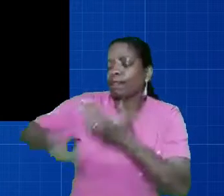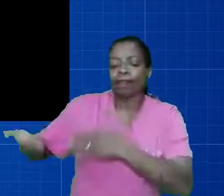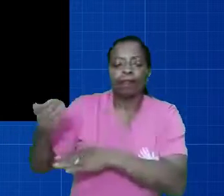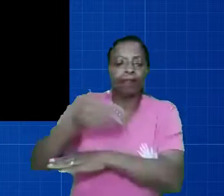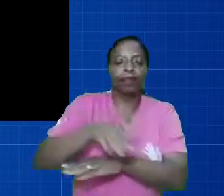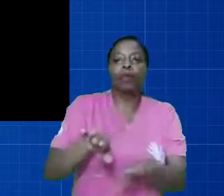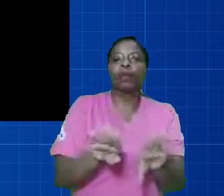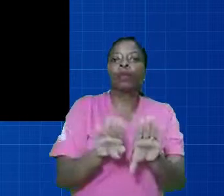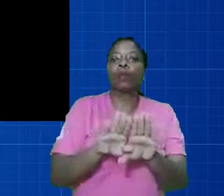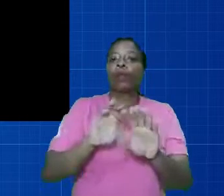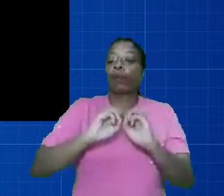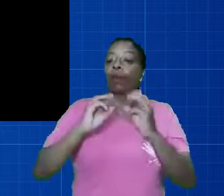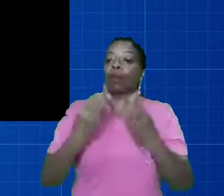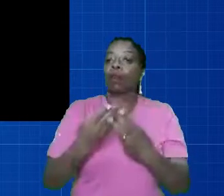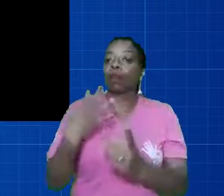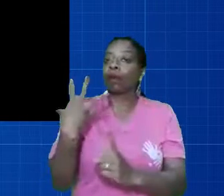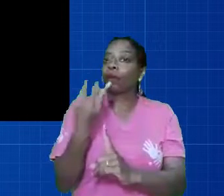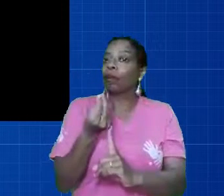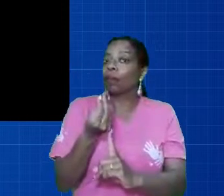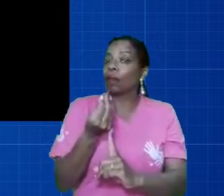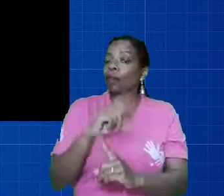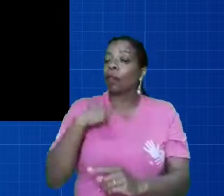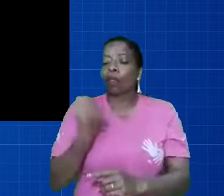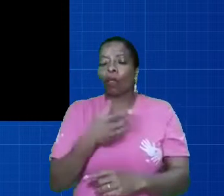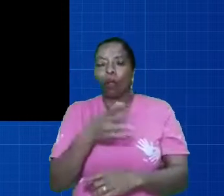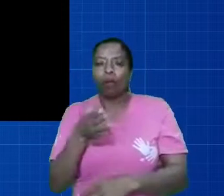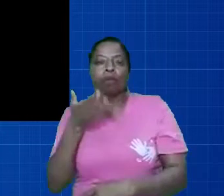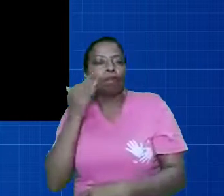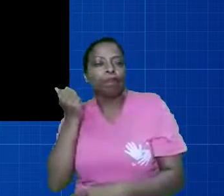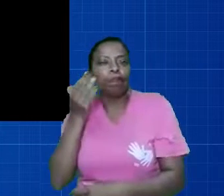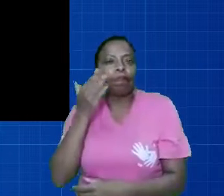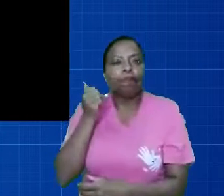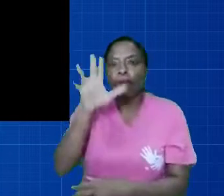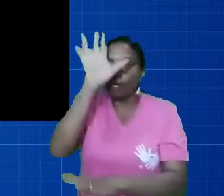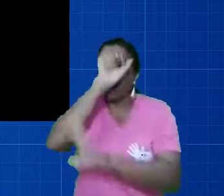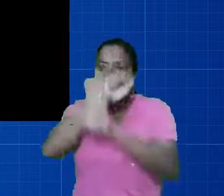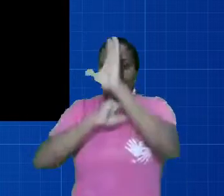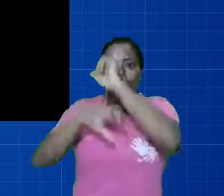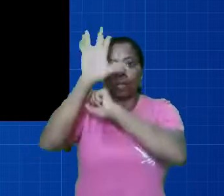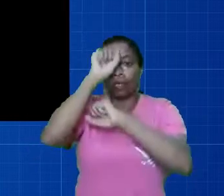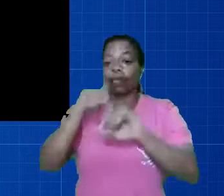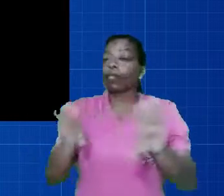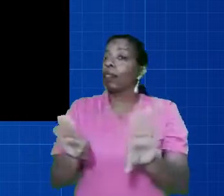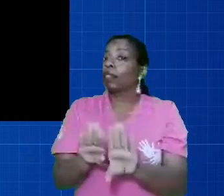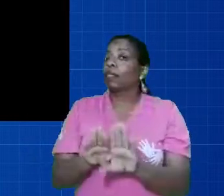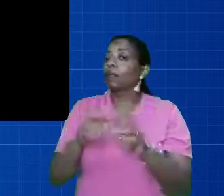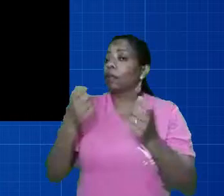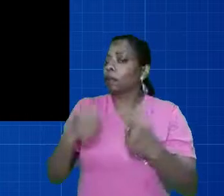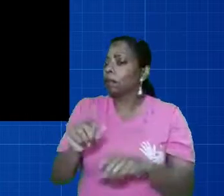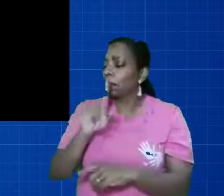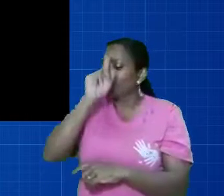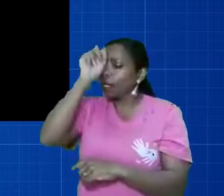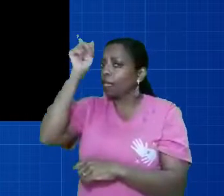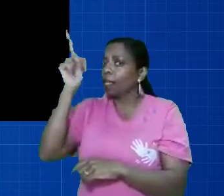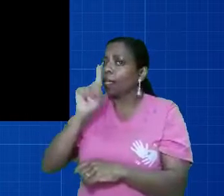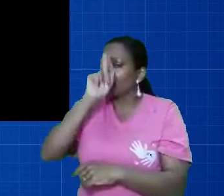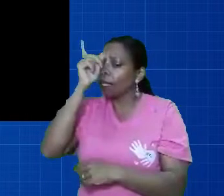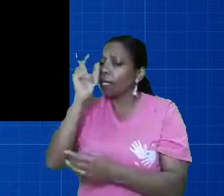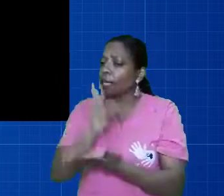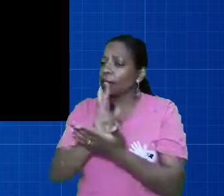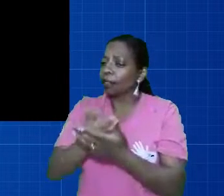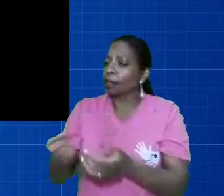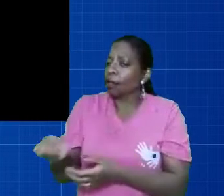constante aprendizado, né, Rossana? A gente sempre se reinventa, mas é a arte pensando como